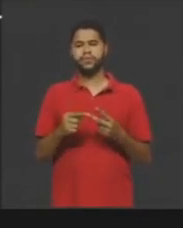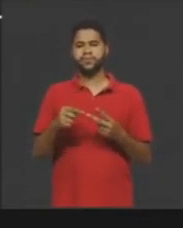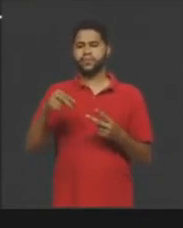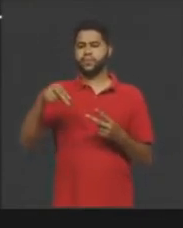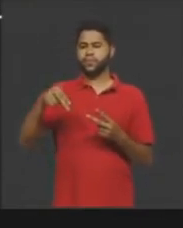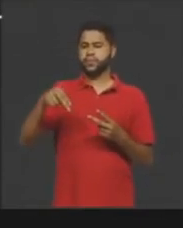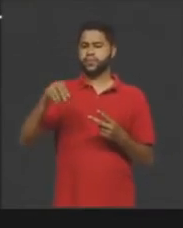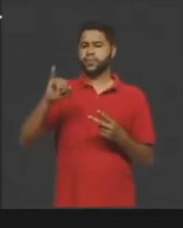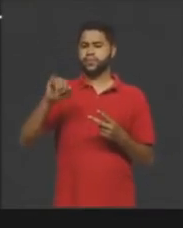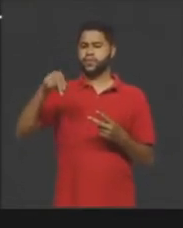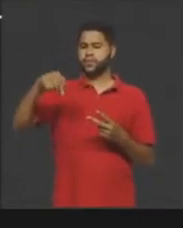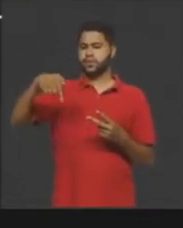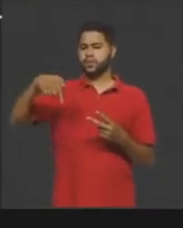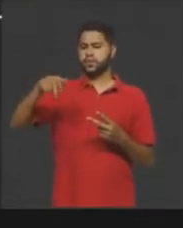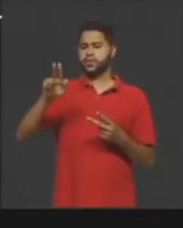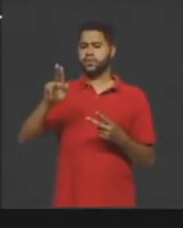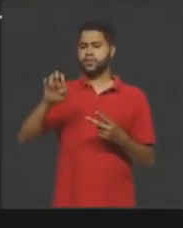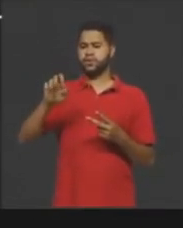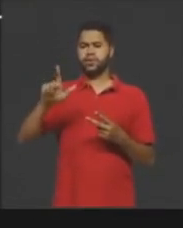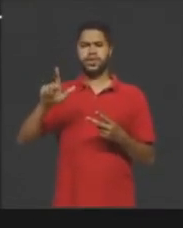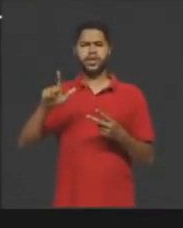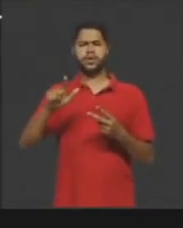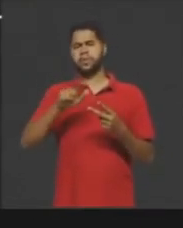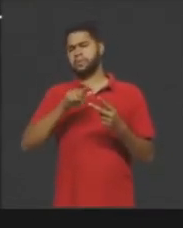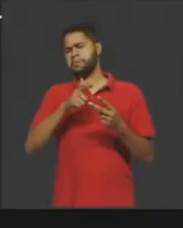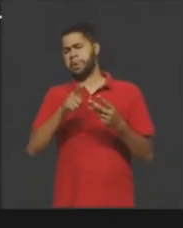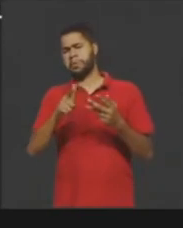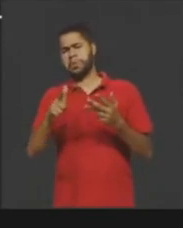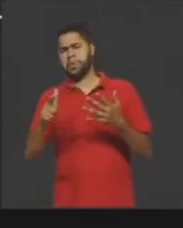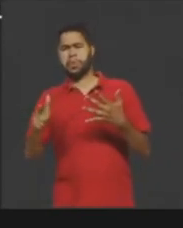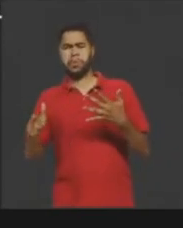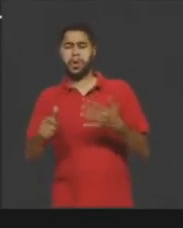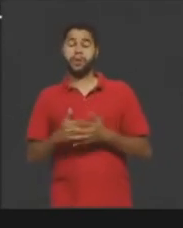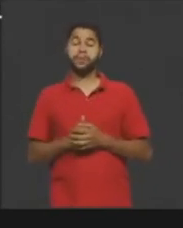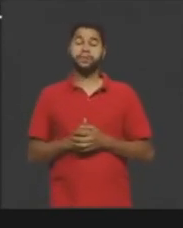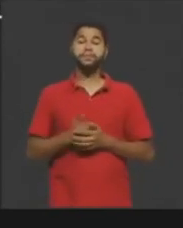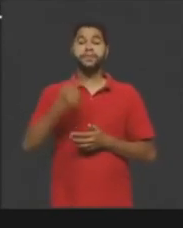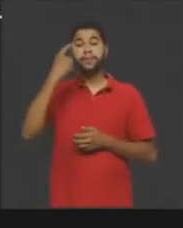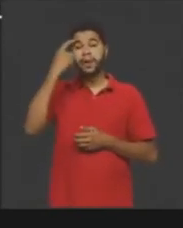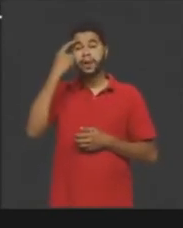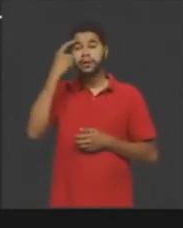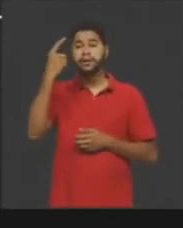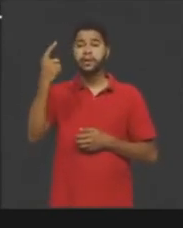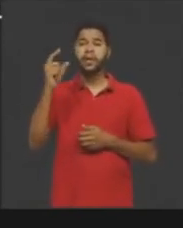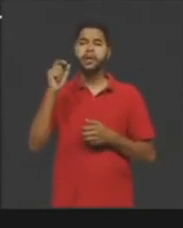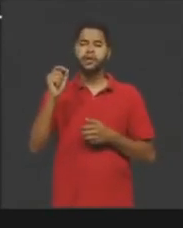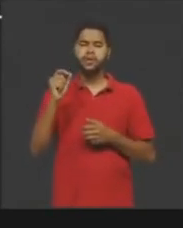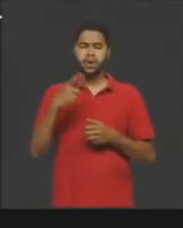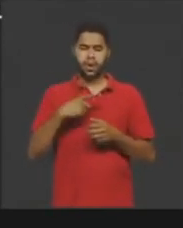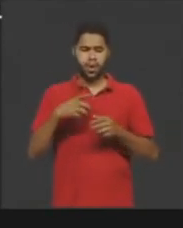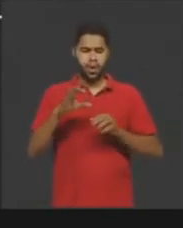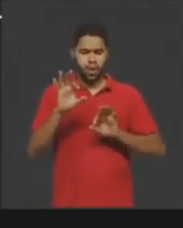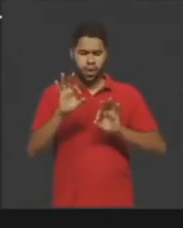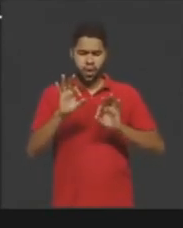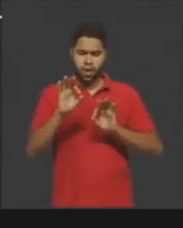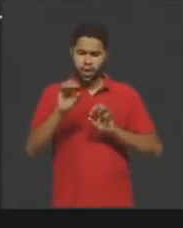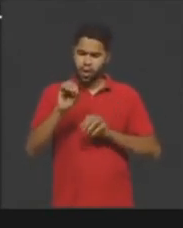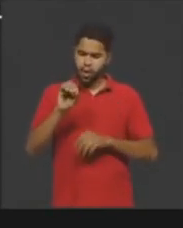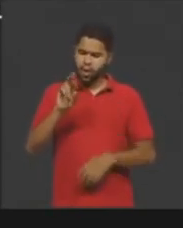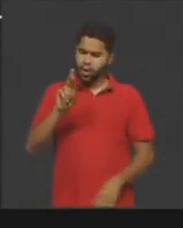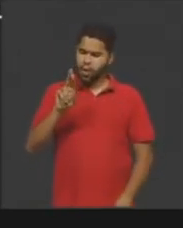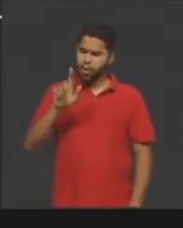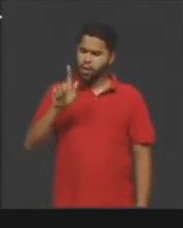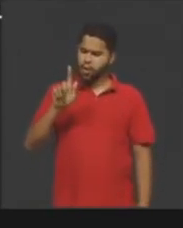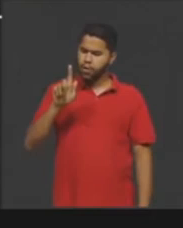níquel, entre outros elementos químicos. A ideia é a seguinte: orgânico você sempre pensa que